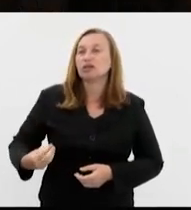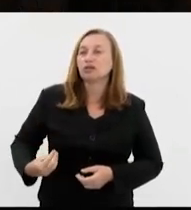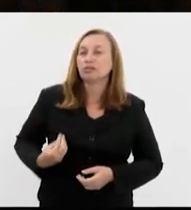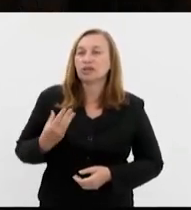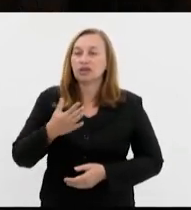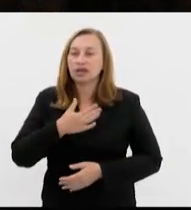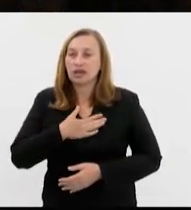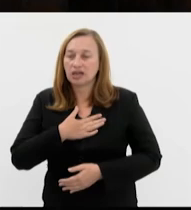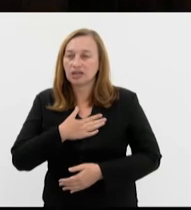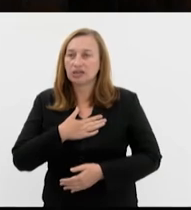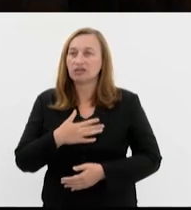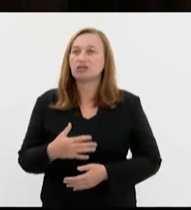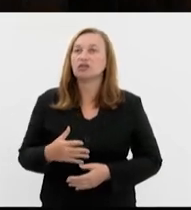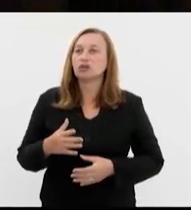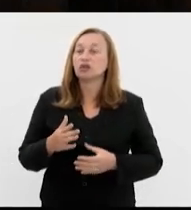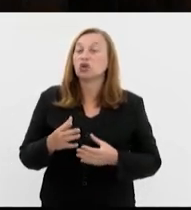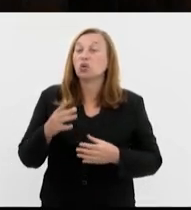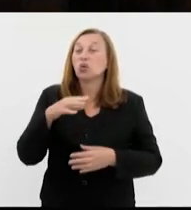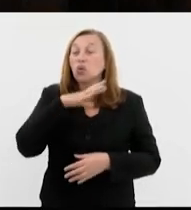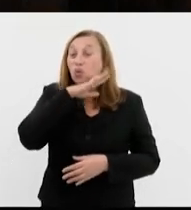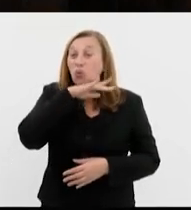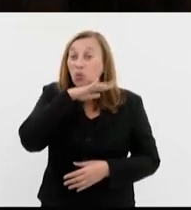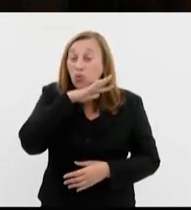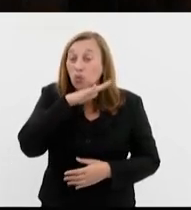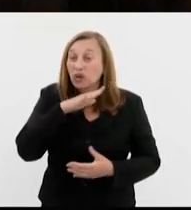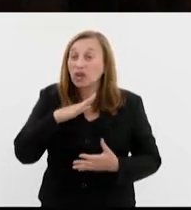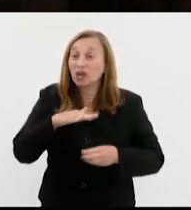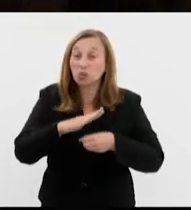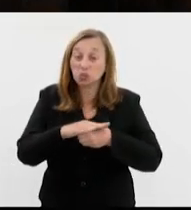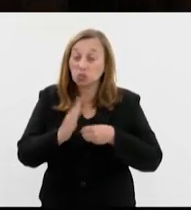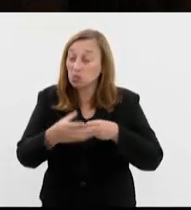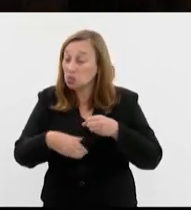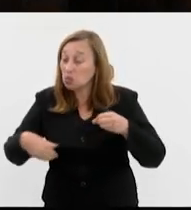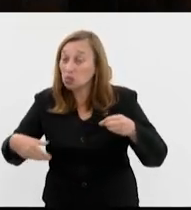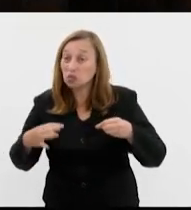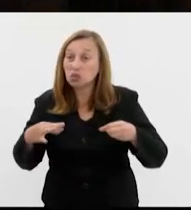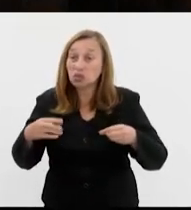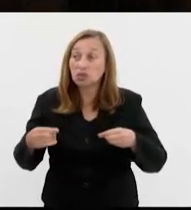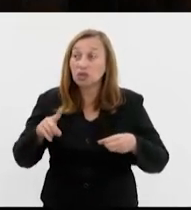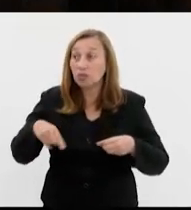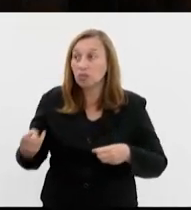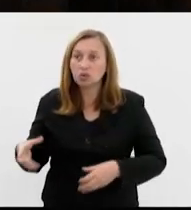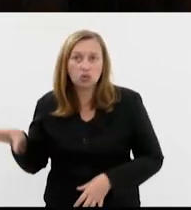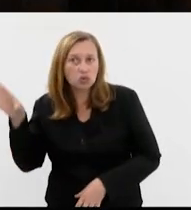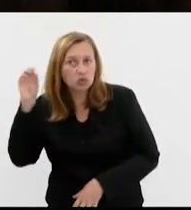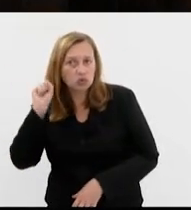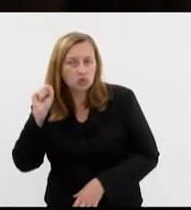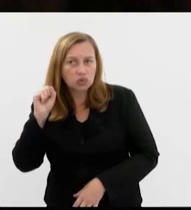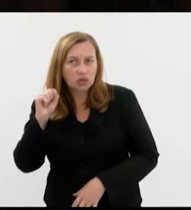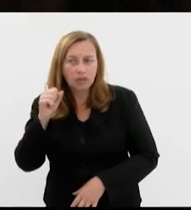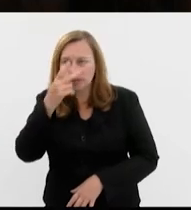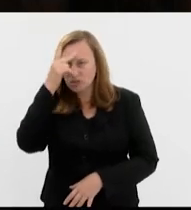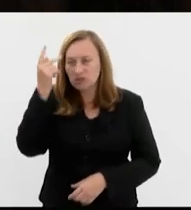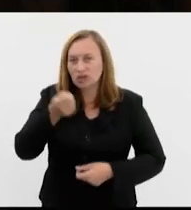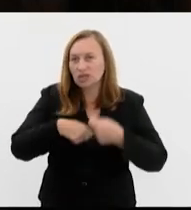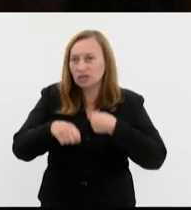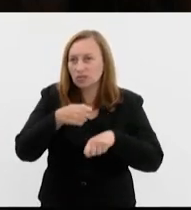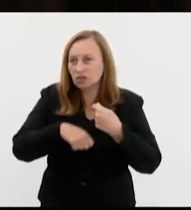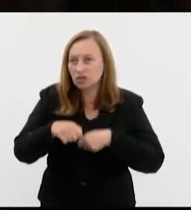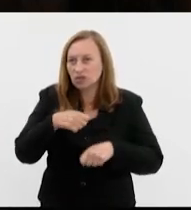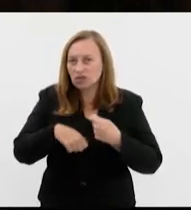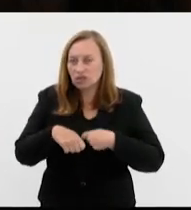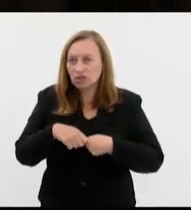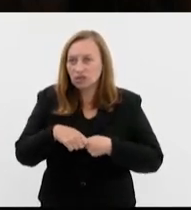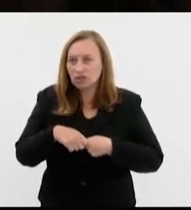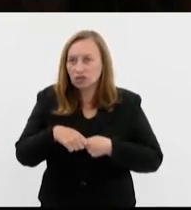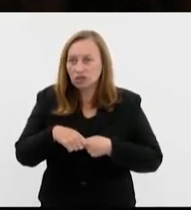com esgoto saindo pela privada. E para piorar a situação, eu escuto do administrador do condomínio, porque é o procedimento da Caixa